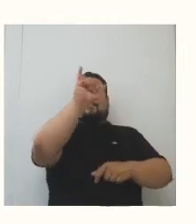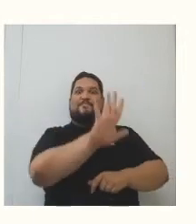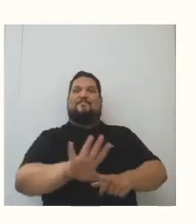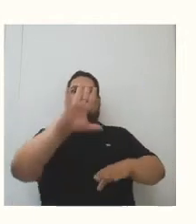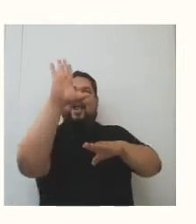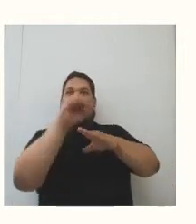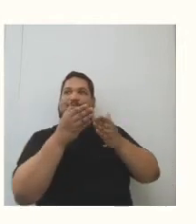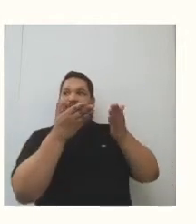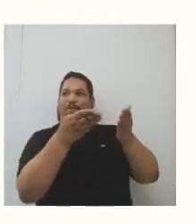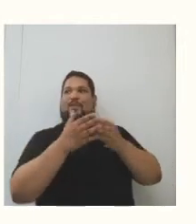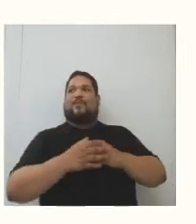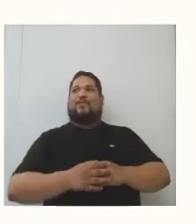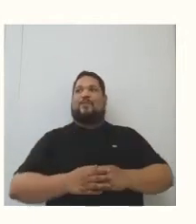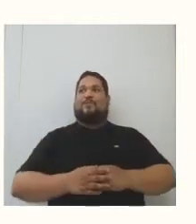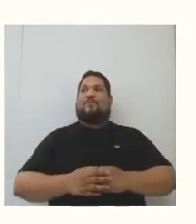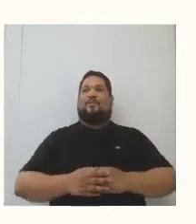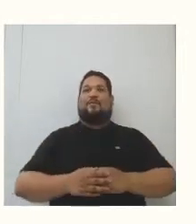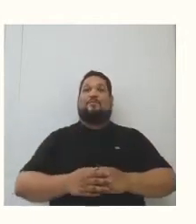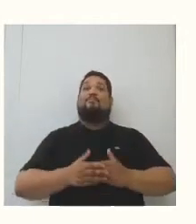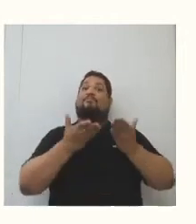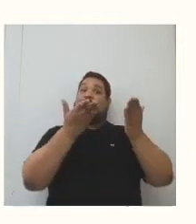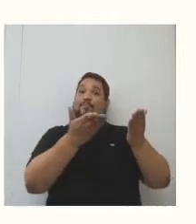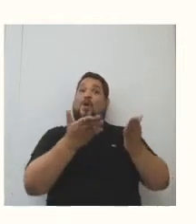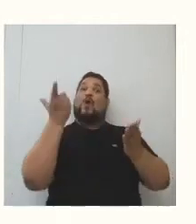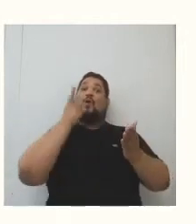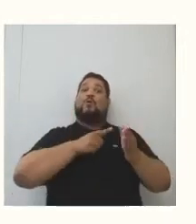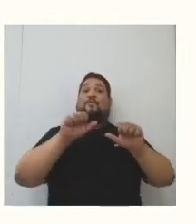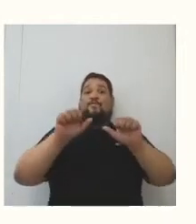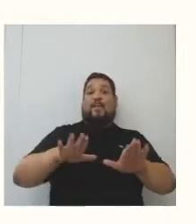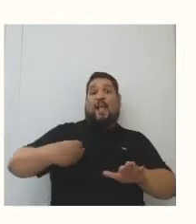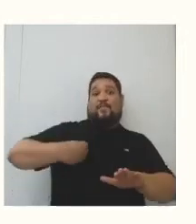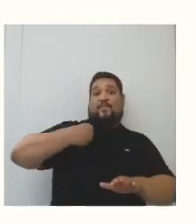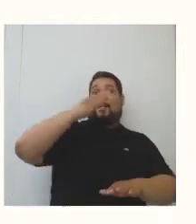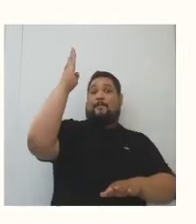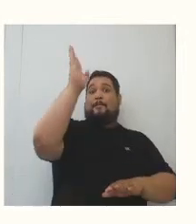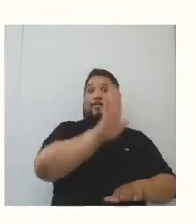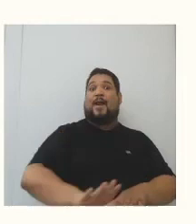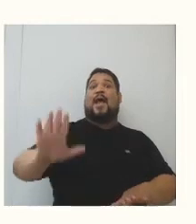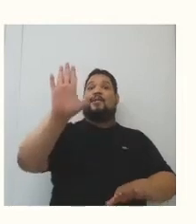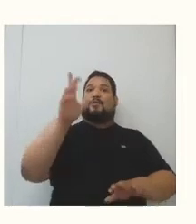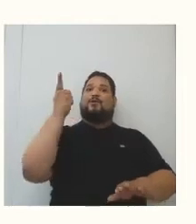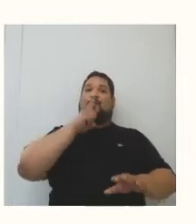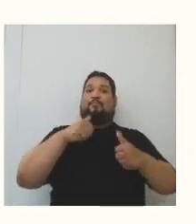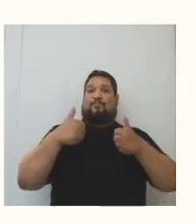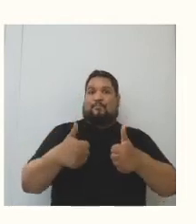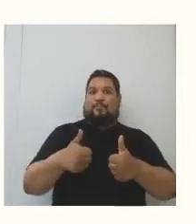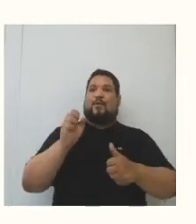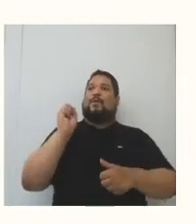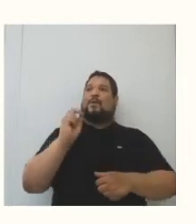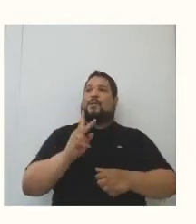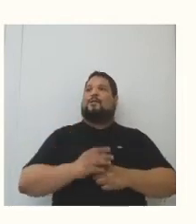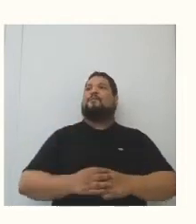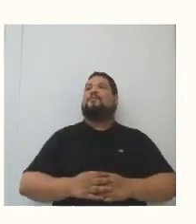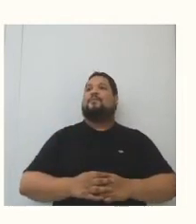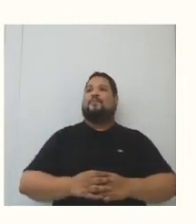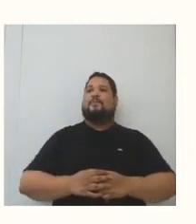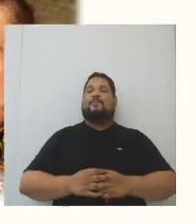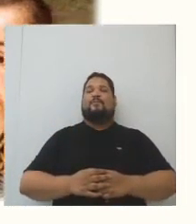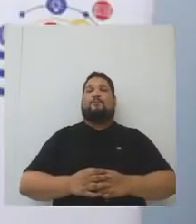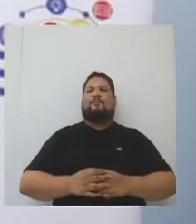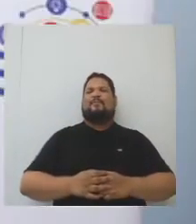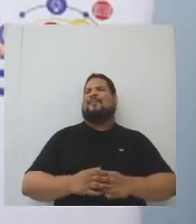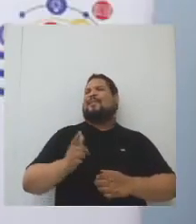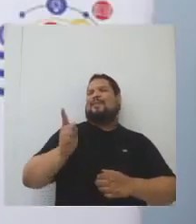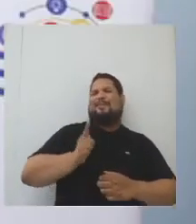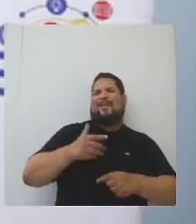dele, na pinturazinha dele, né, assim, ele então se instala dentro do Brasil nesse contexto. Tudo bem? Bom, então tem muita